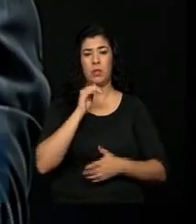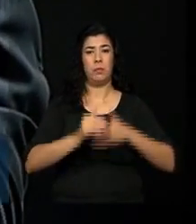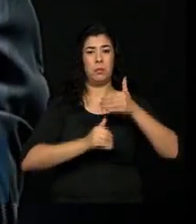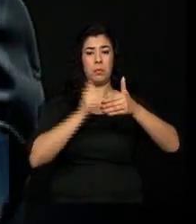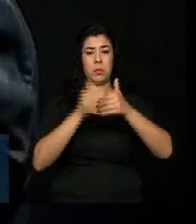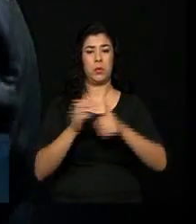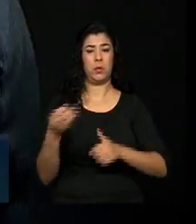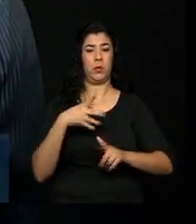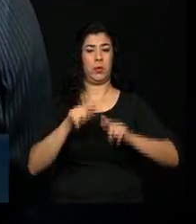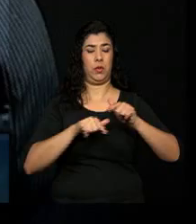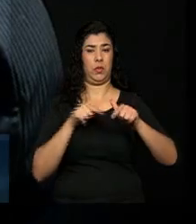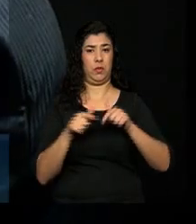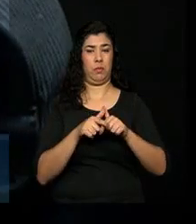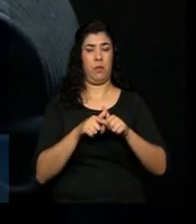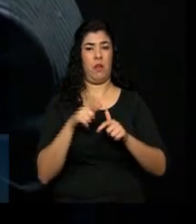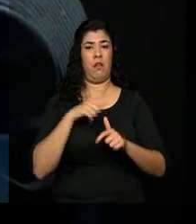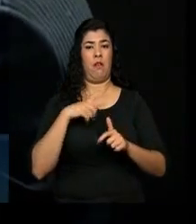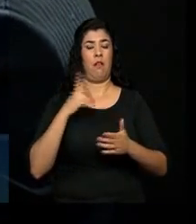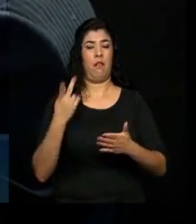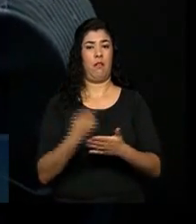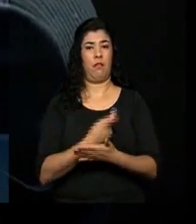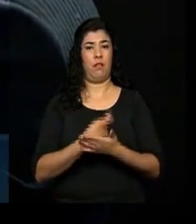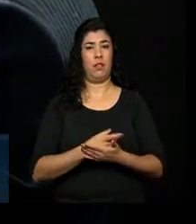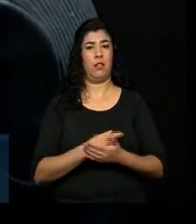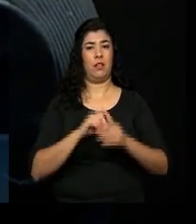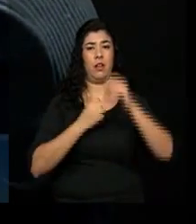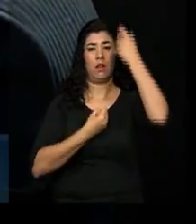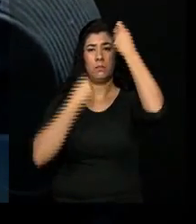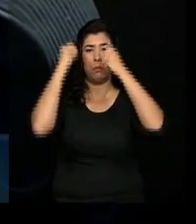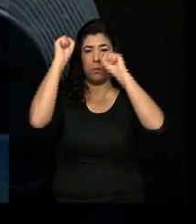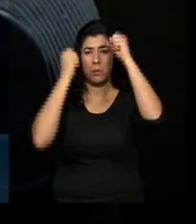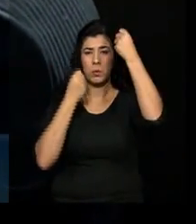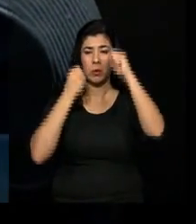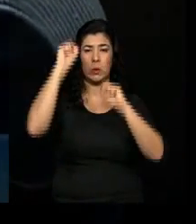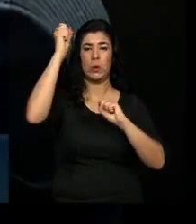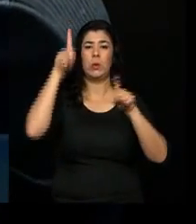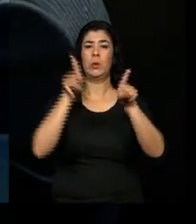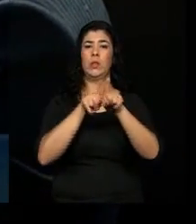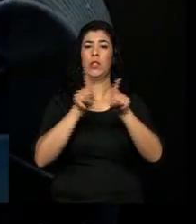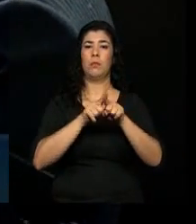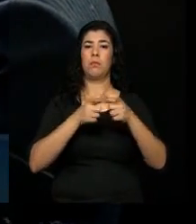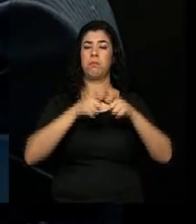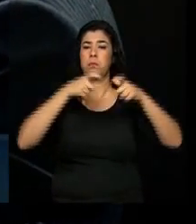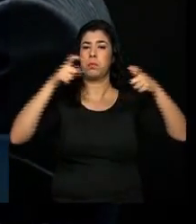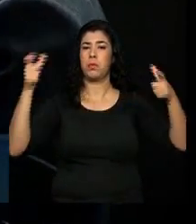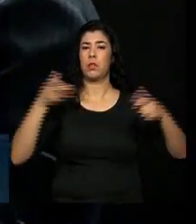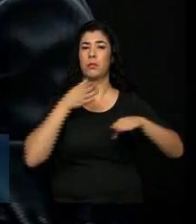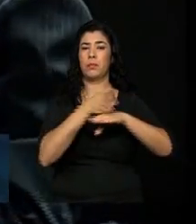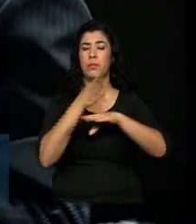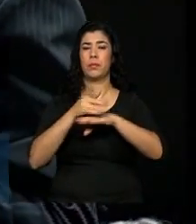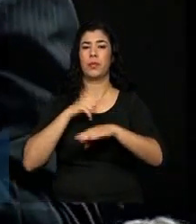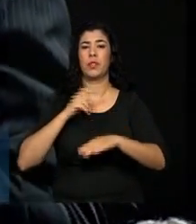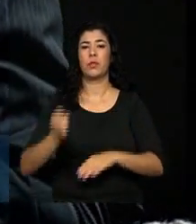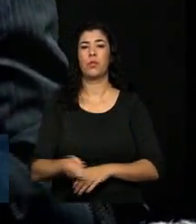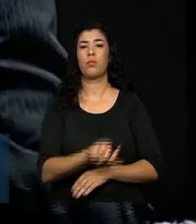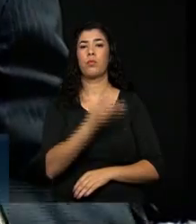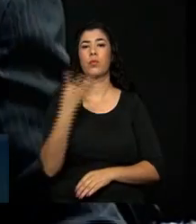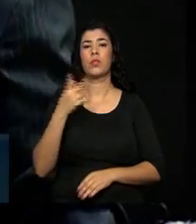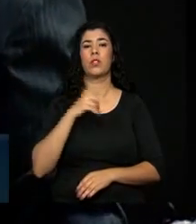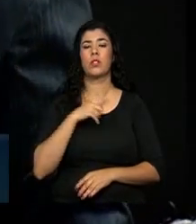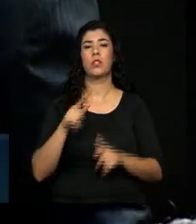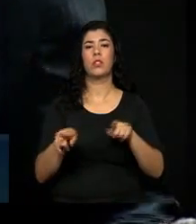novos empregos as grandes indústrias os grandes investimentos geram um número maior